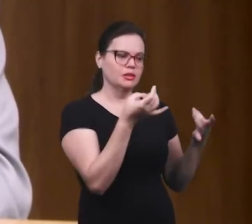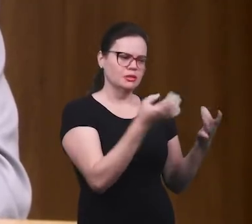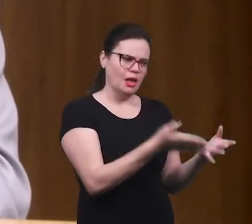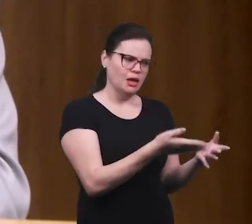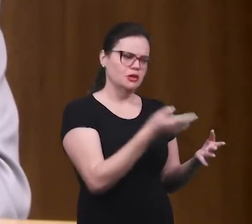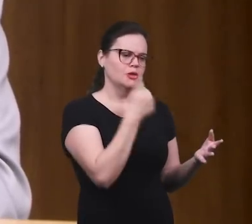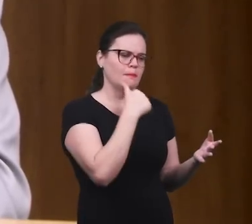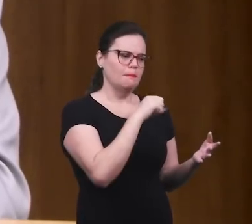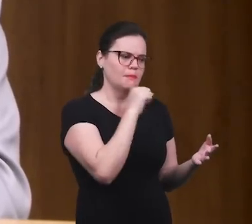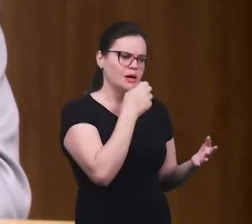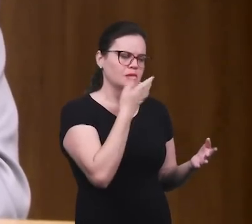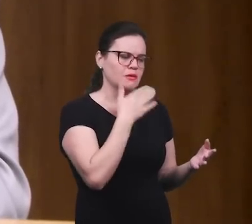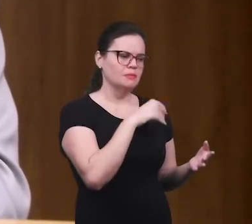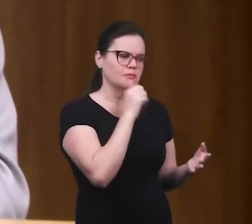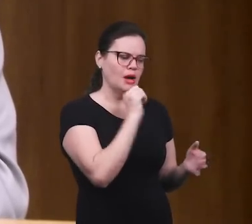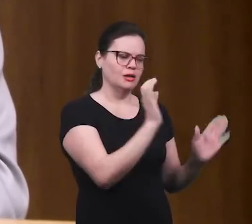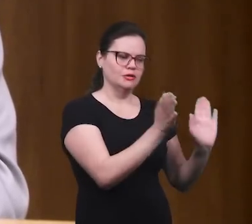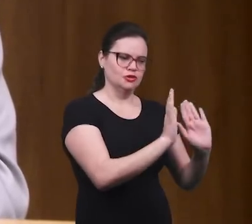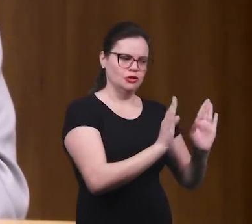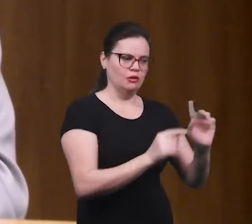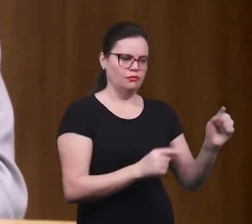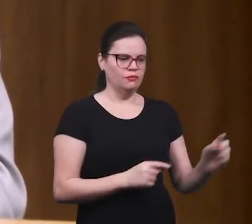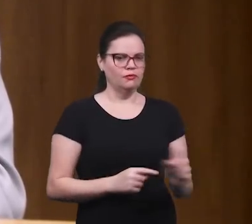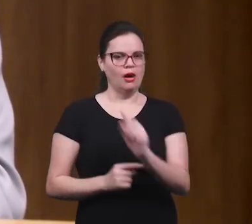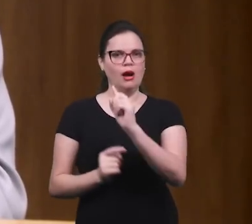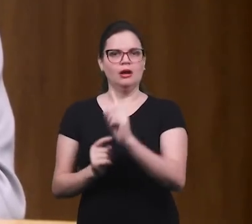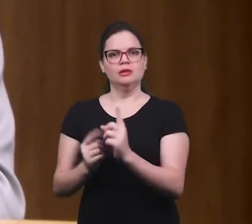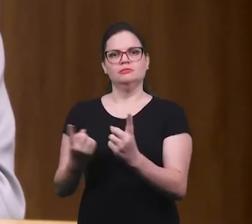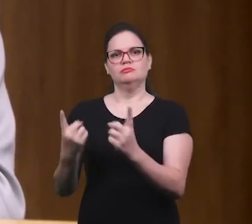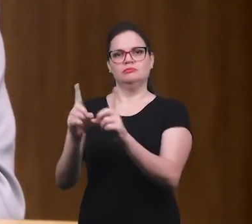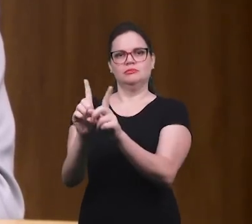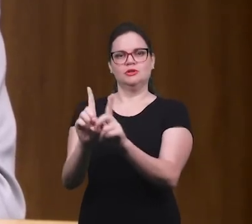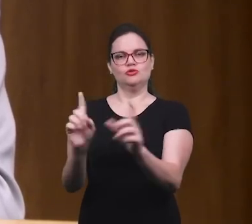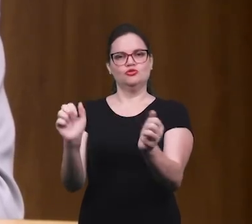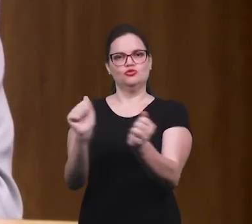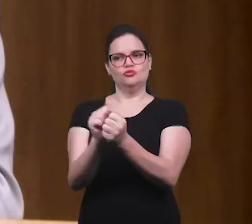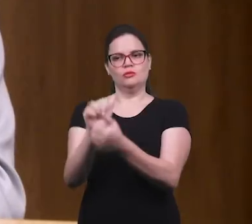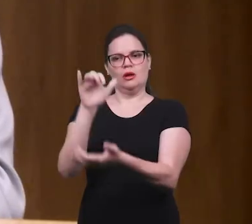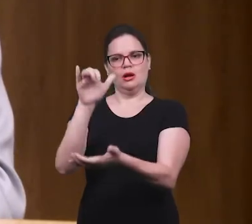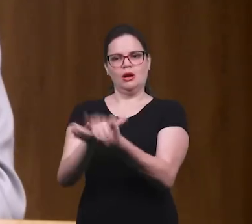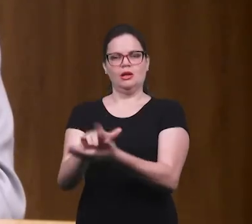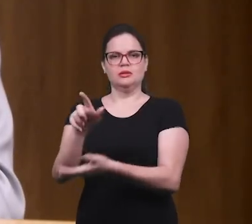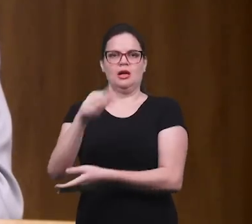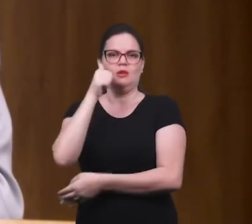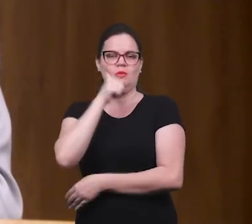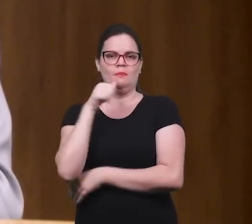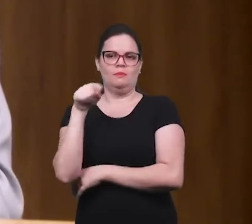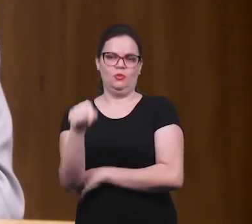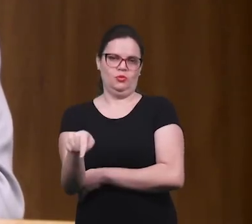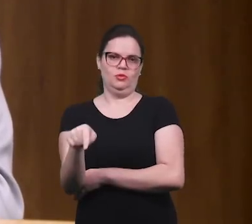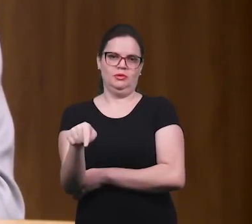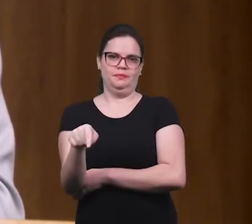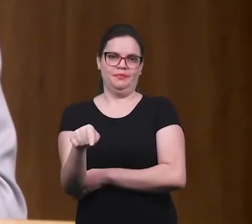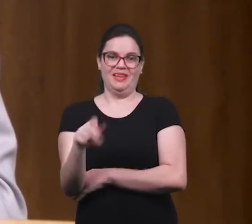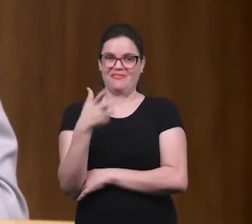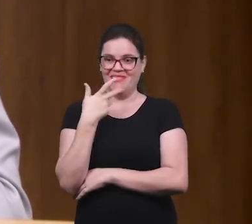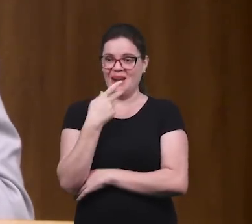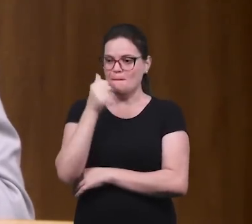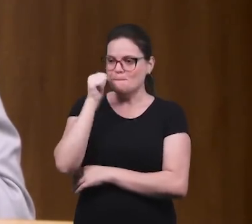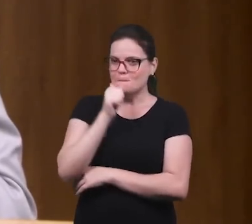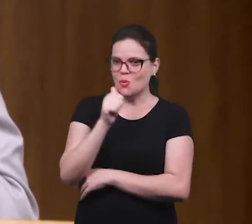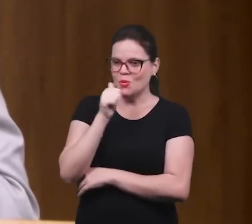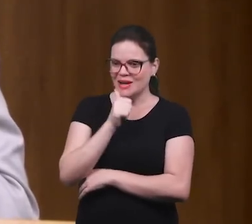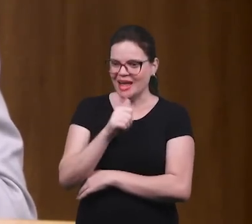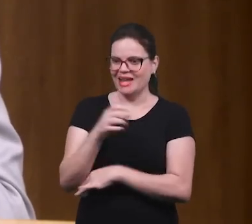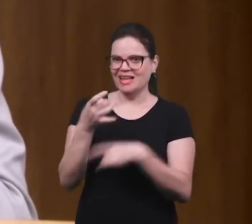não fala da mulher deixar pai e mãe. Depois, o Senhor Jesus, no seu ministério, vai voltar com esse